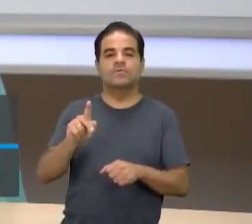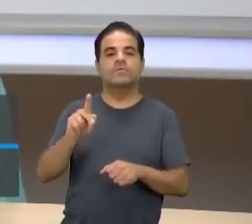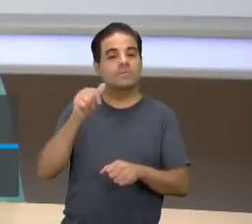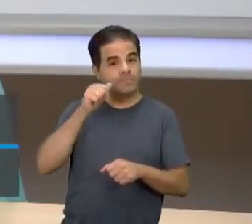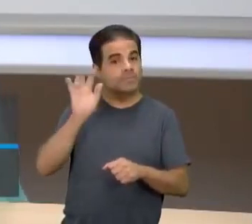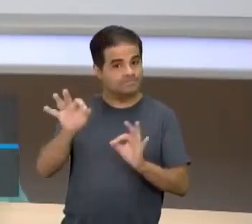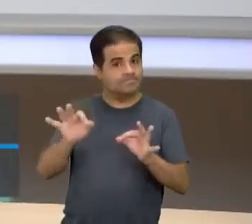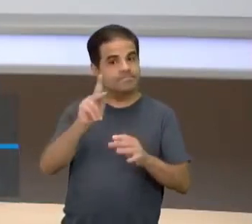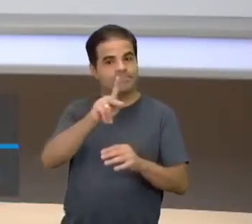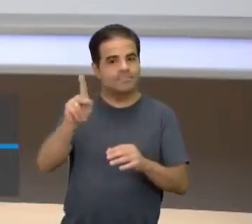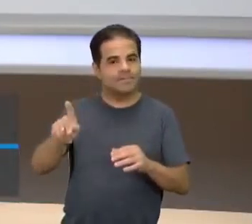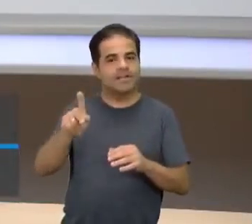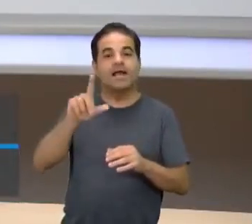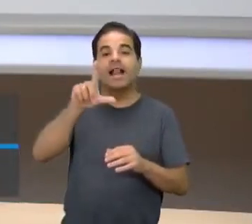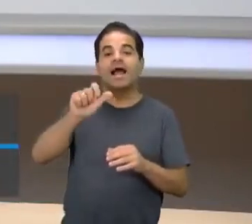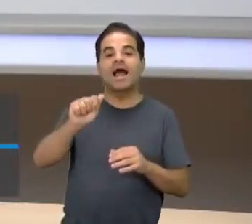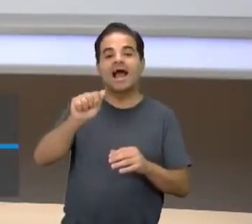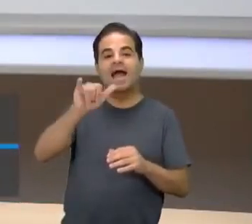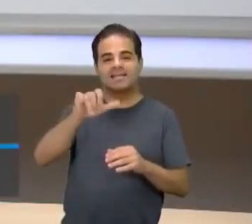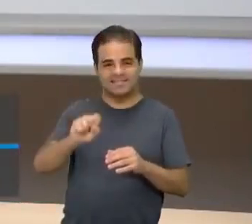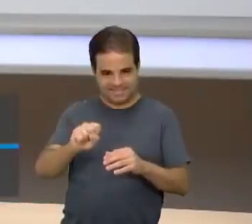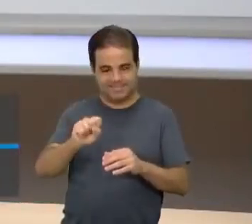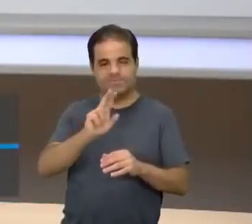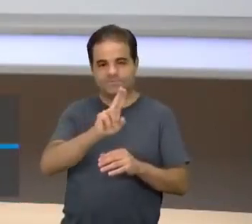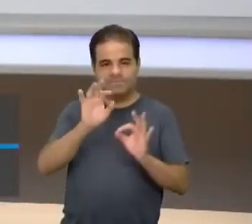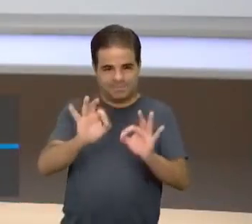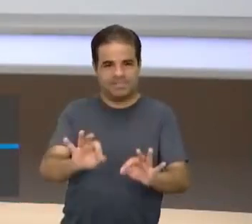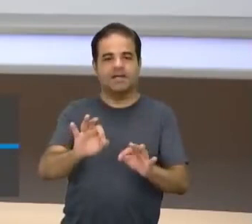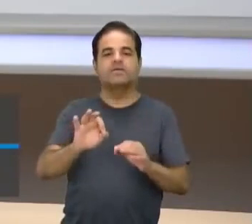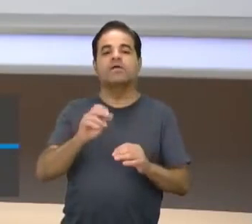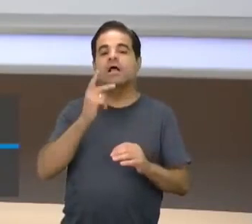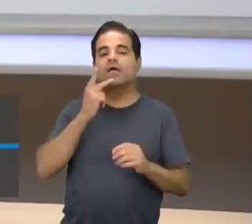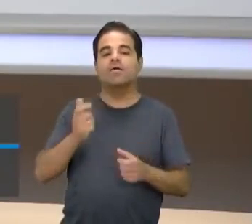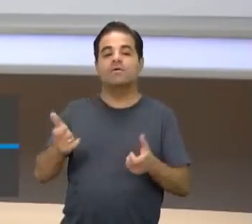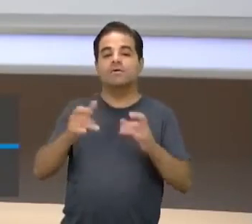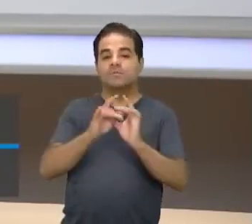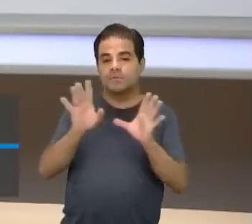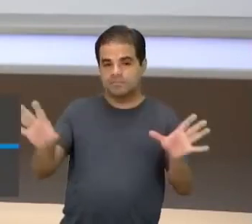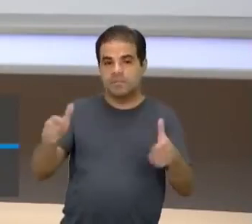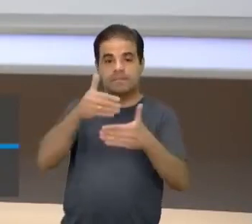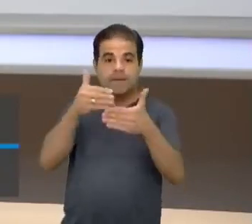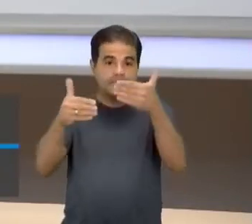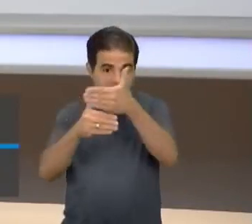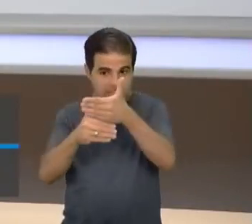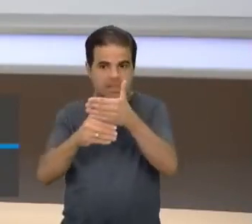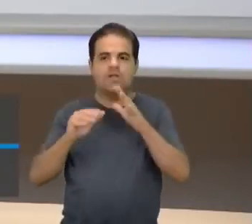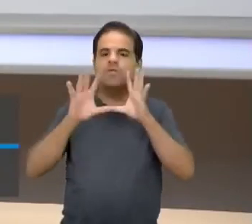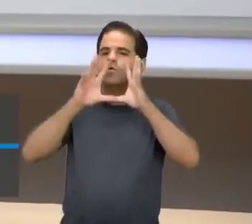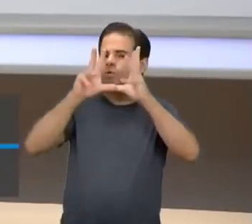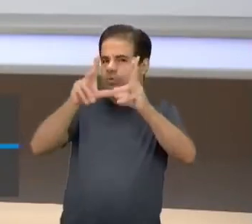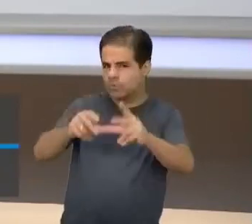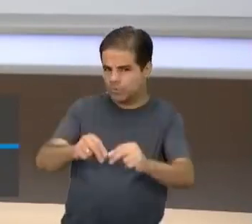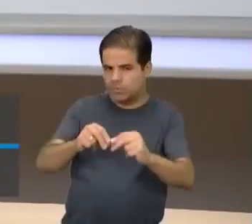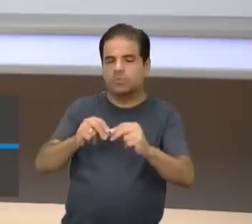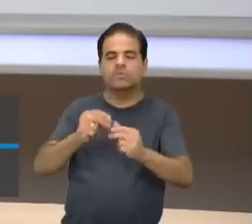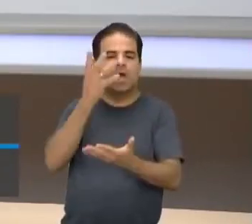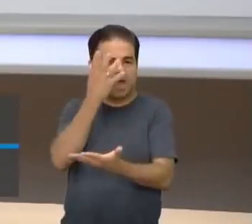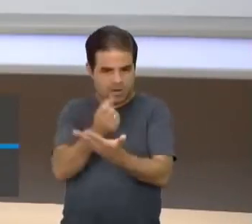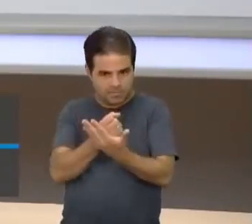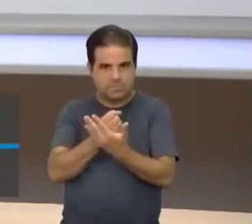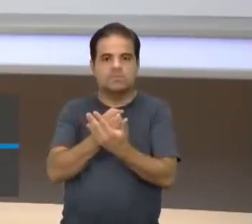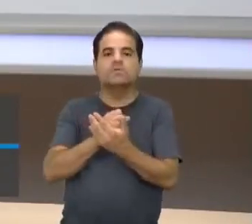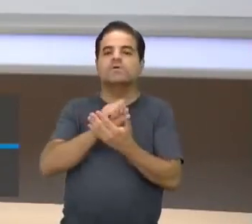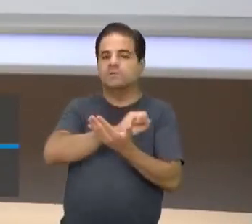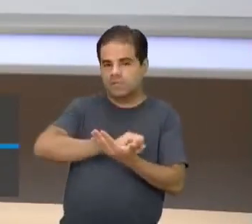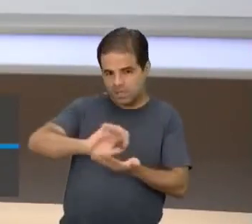professora Laís, não é Thaís, a Laís. Ela falou para disponibilizar o PPT. Todo esse material, junto com a gravação, ela